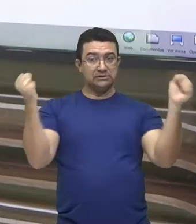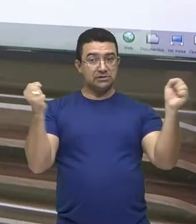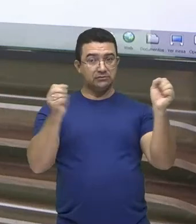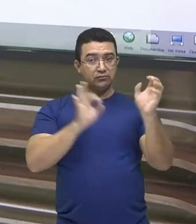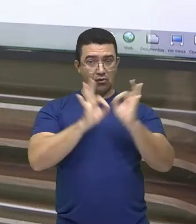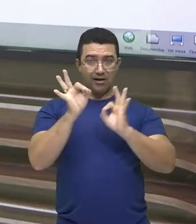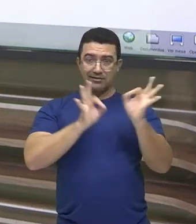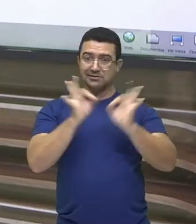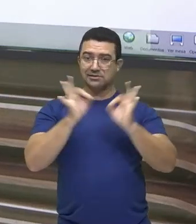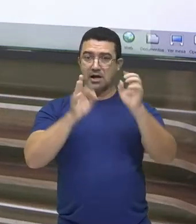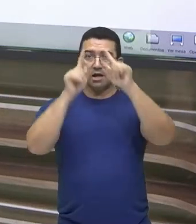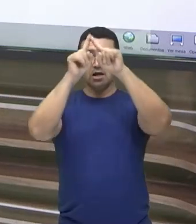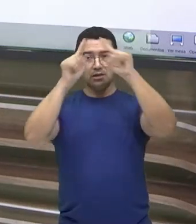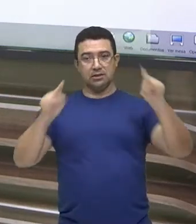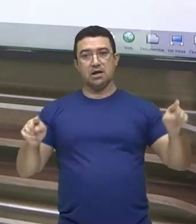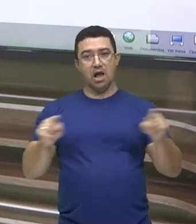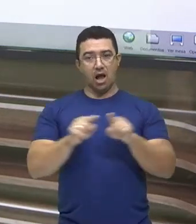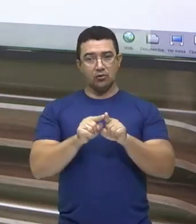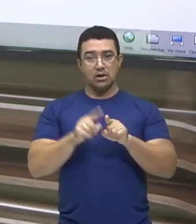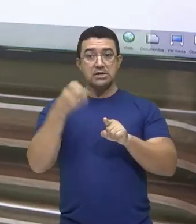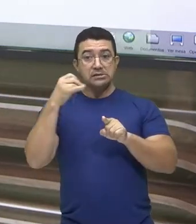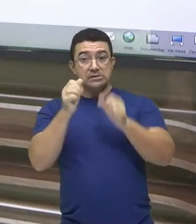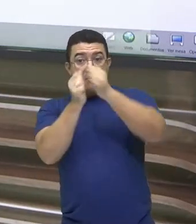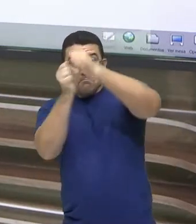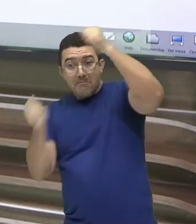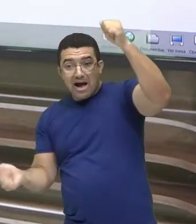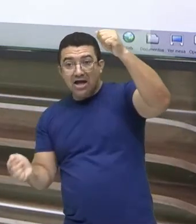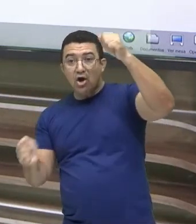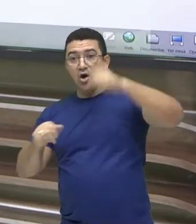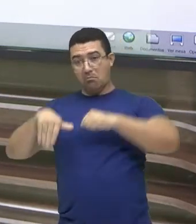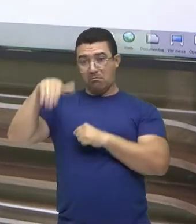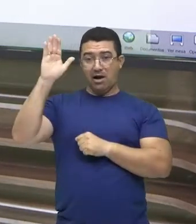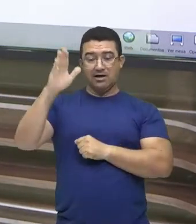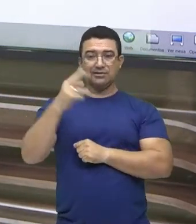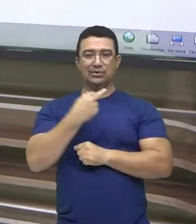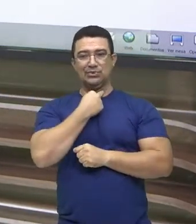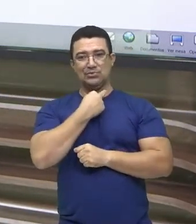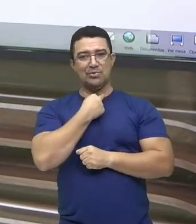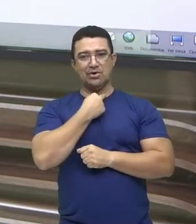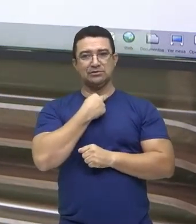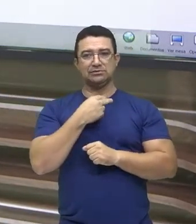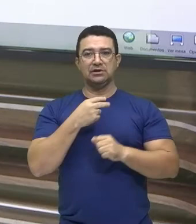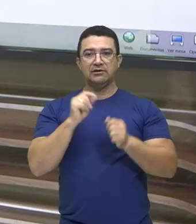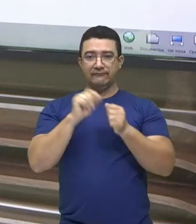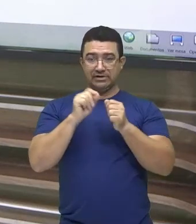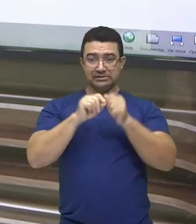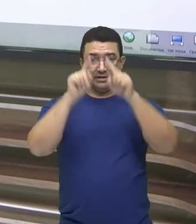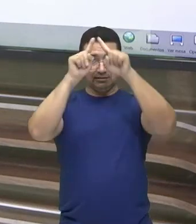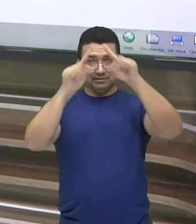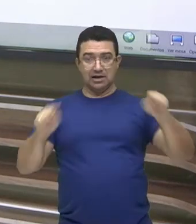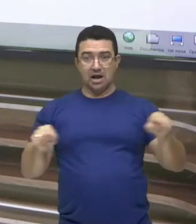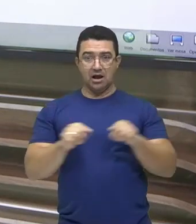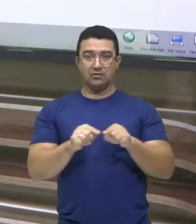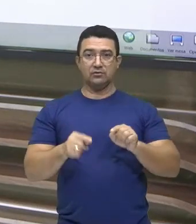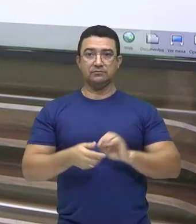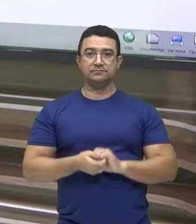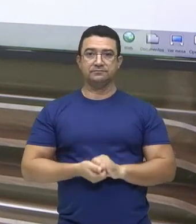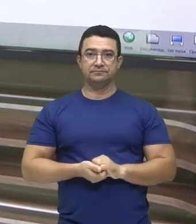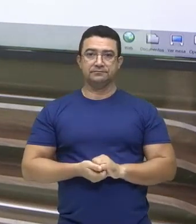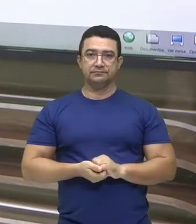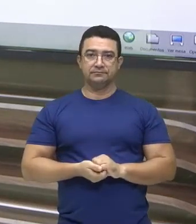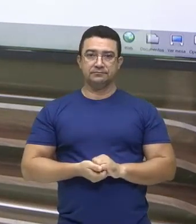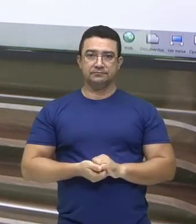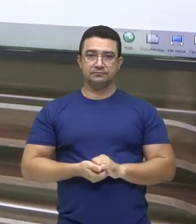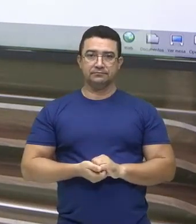triângulo quando um de seus lados for maior que a soma dos outros 2, tá? Nesse caso aqui, como o maior lado é 4, né?